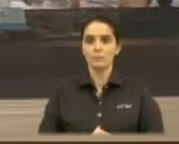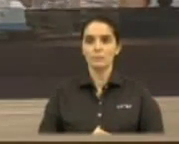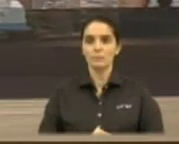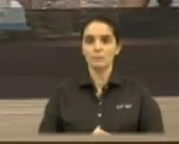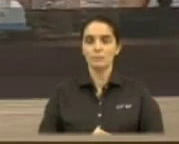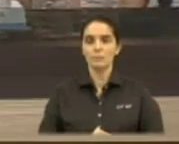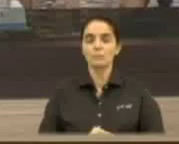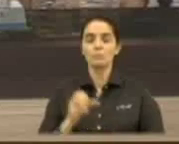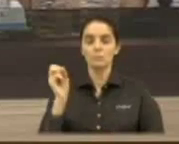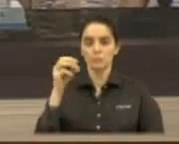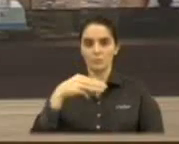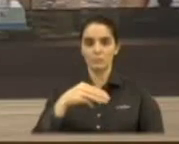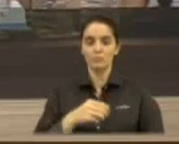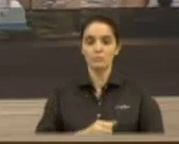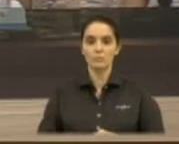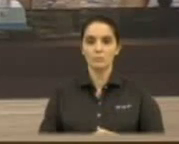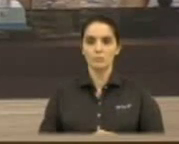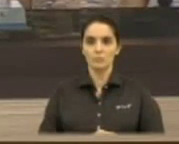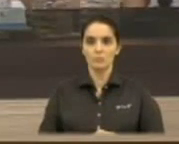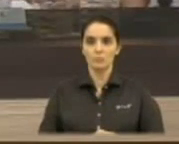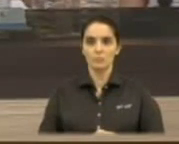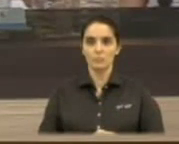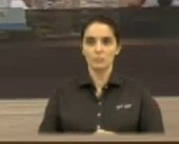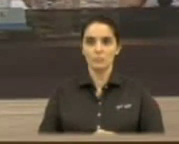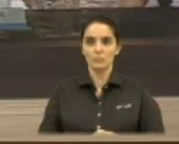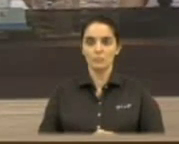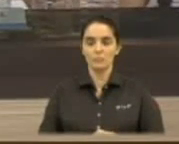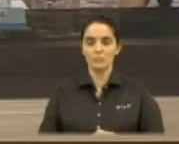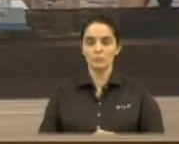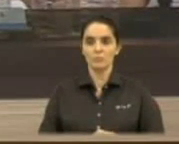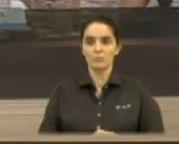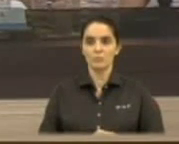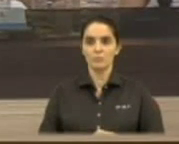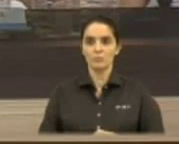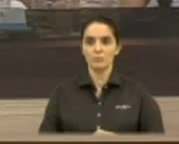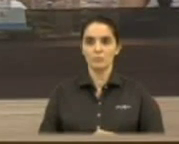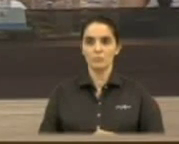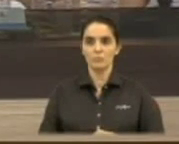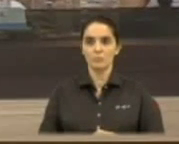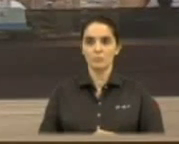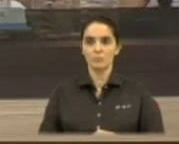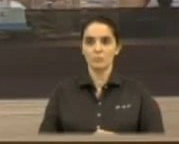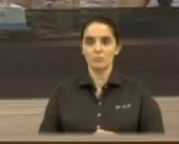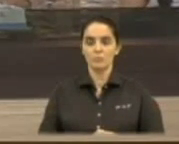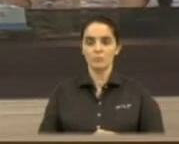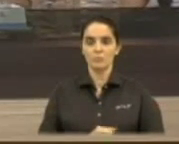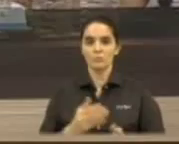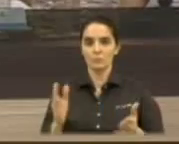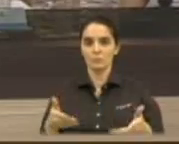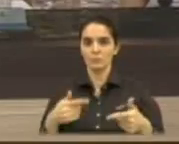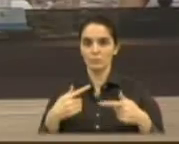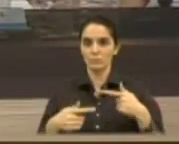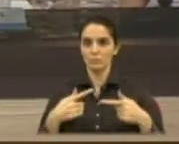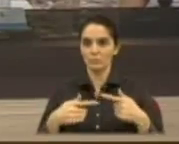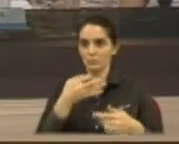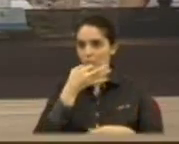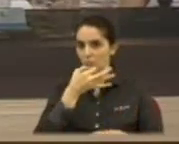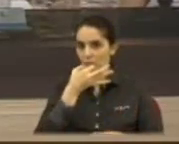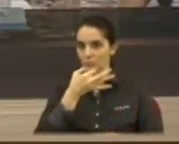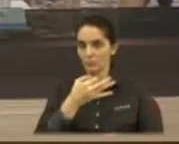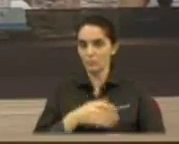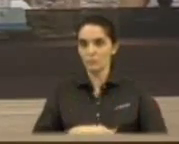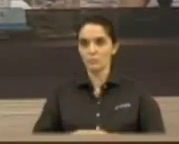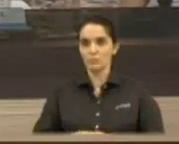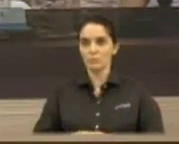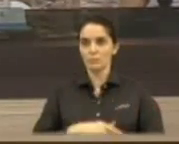Pode, né? Então, vamos voltar antes da chamada para a votação. Está em discussão. Para